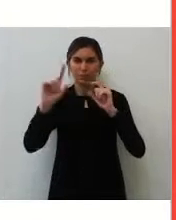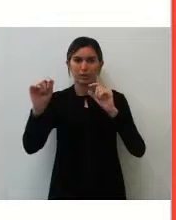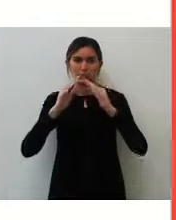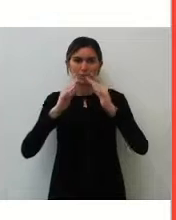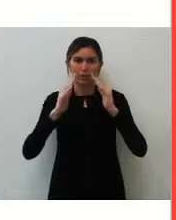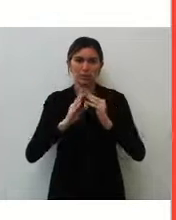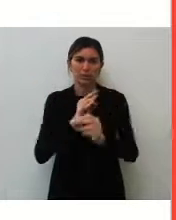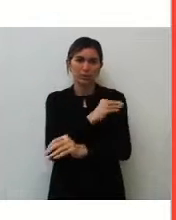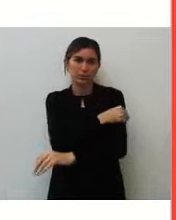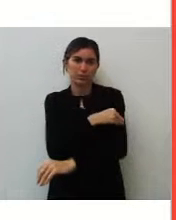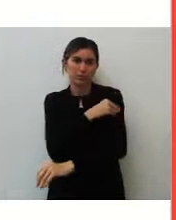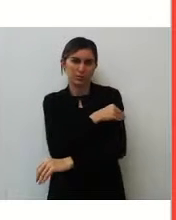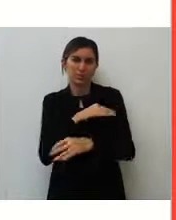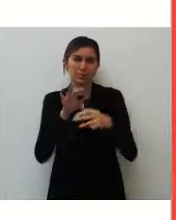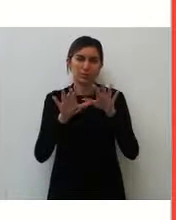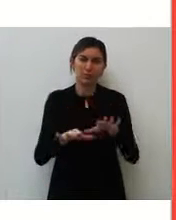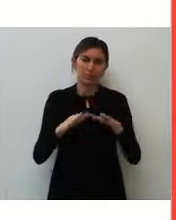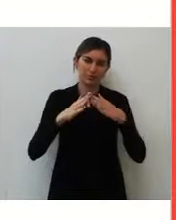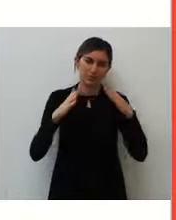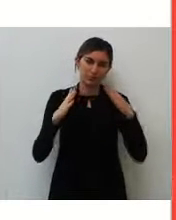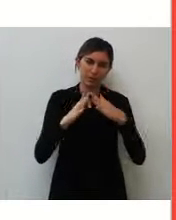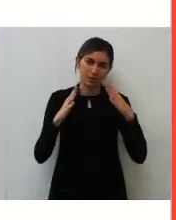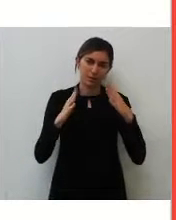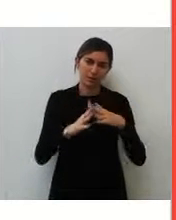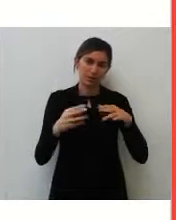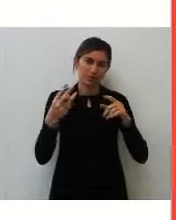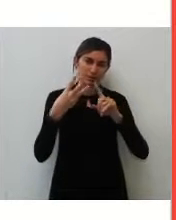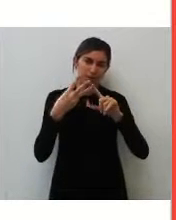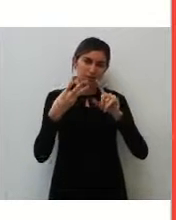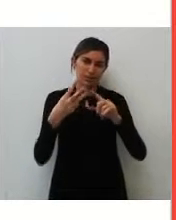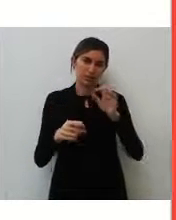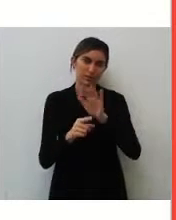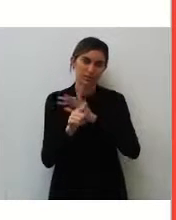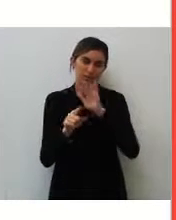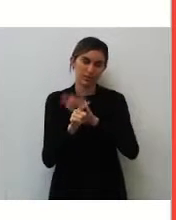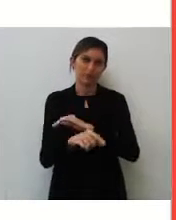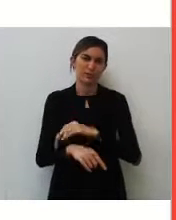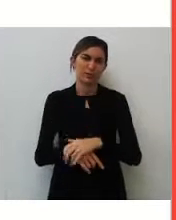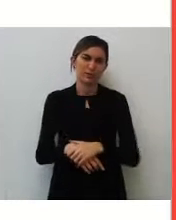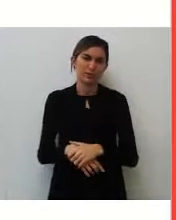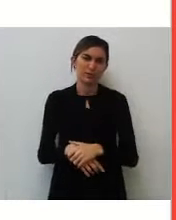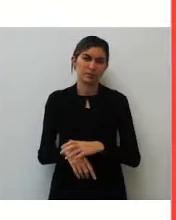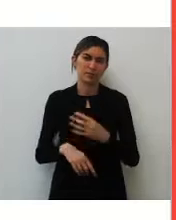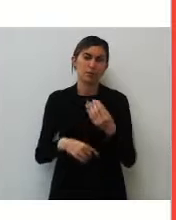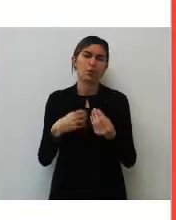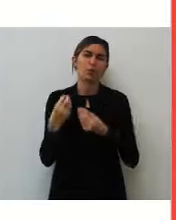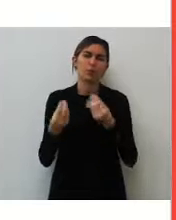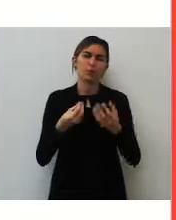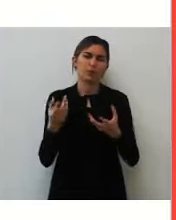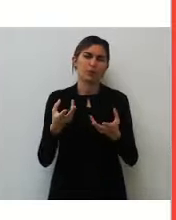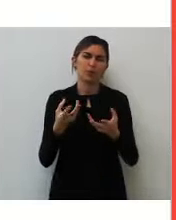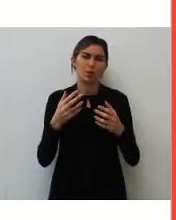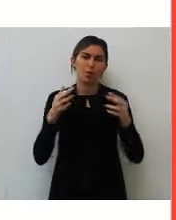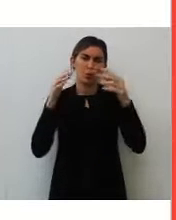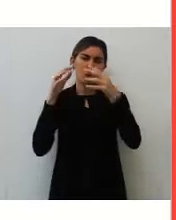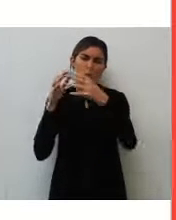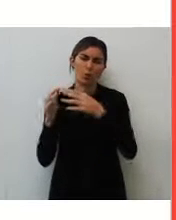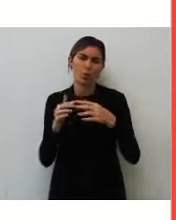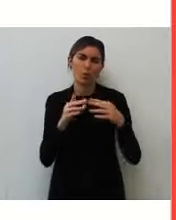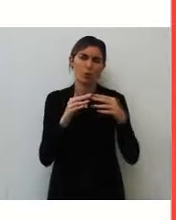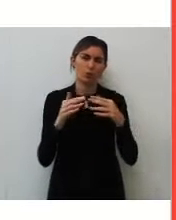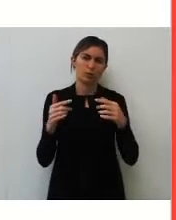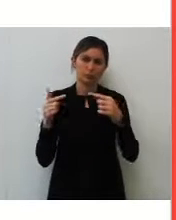álcool em gel hashtag fica em casa terceira questão considerando a concordância